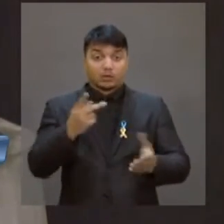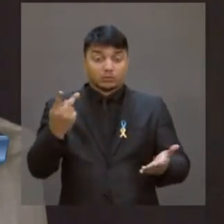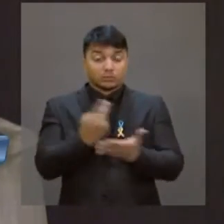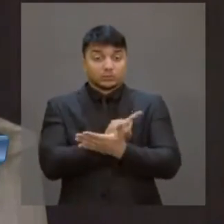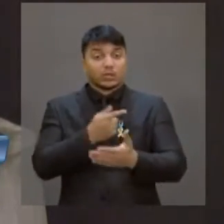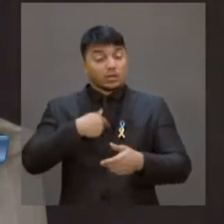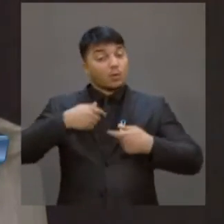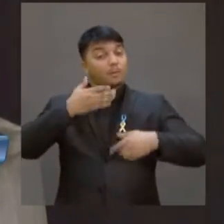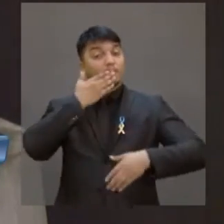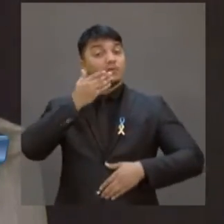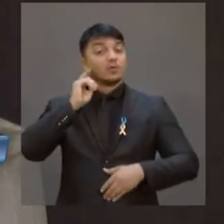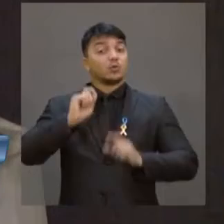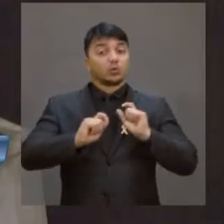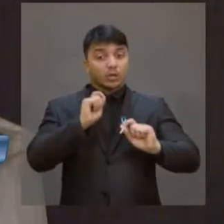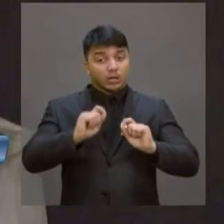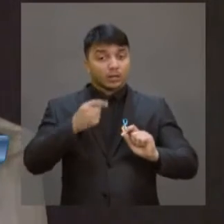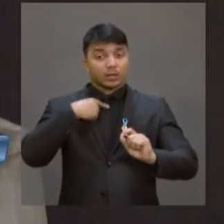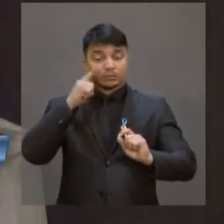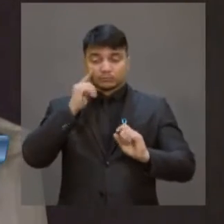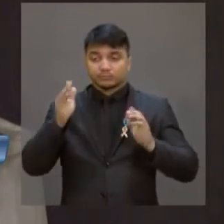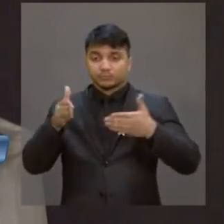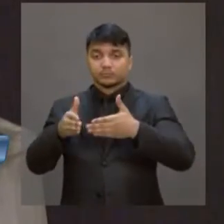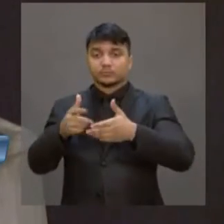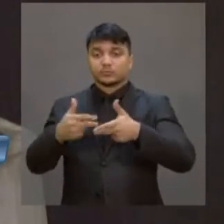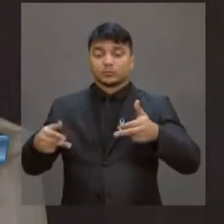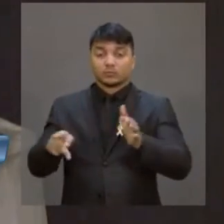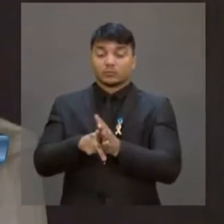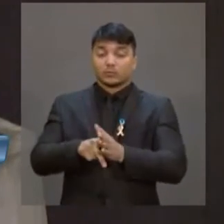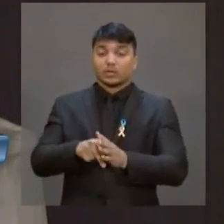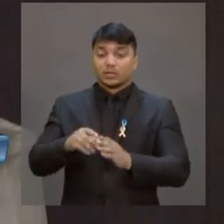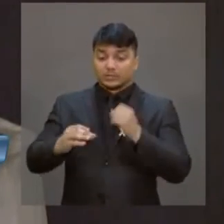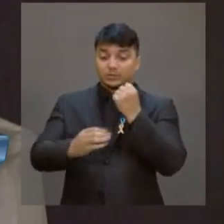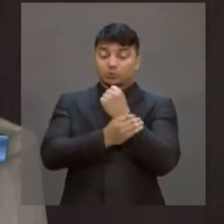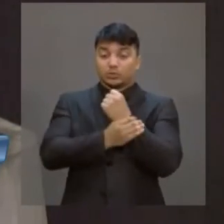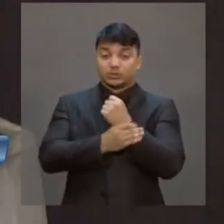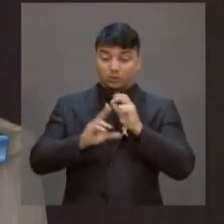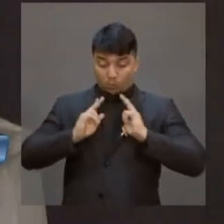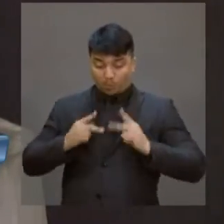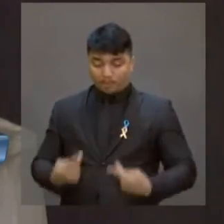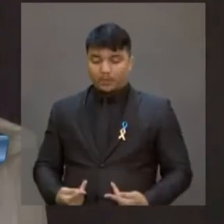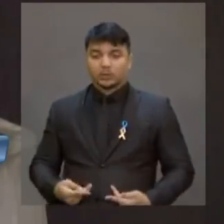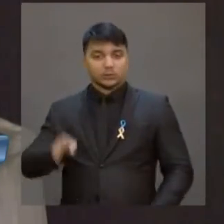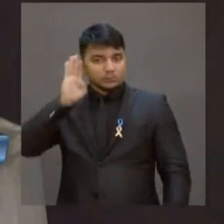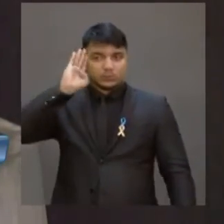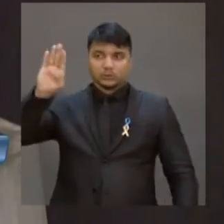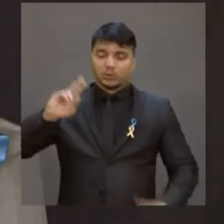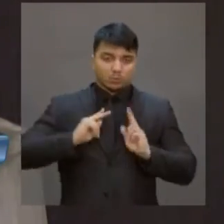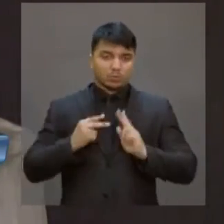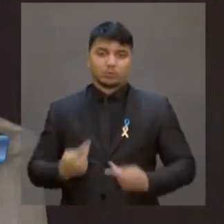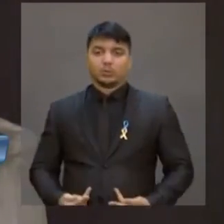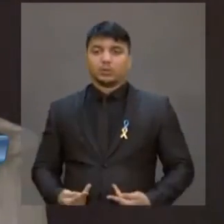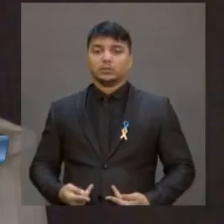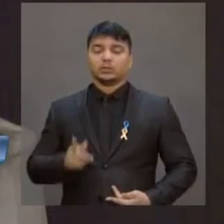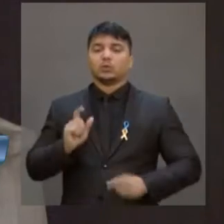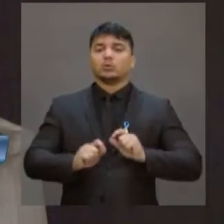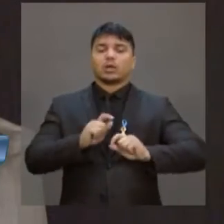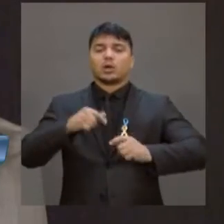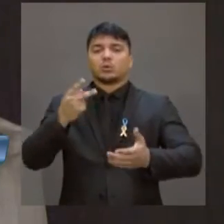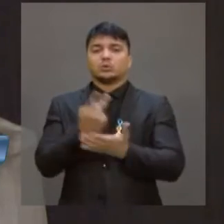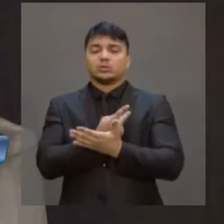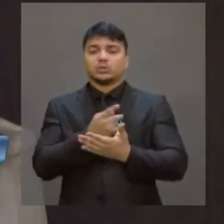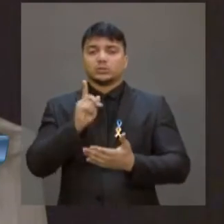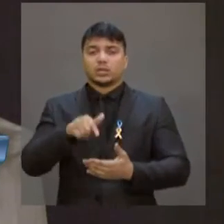prefiro, inclusive, repito, trabalhar com um paradigma de segurança humana, para colocar a vida humana em primeiro lugar, é o resultado